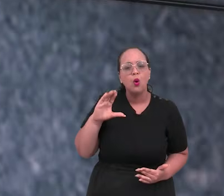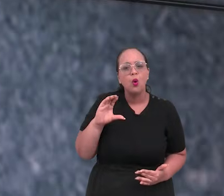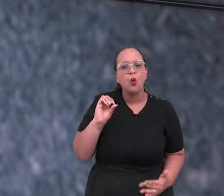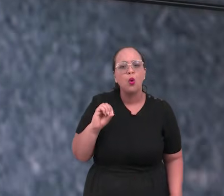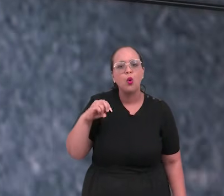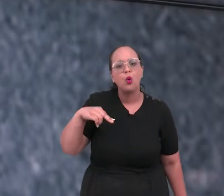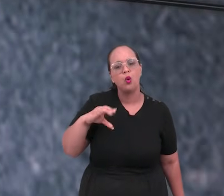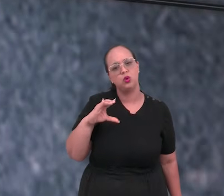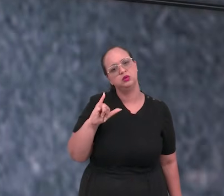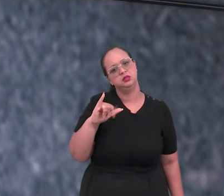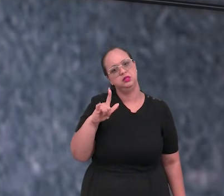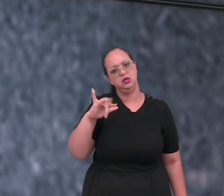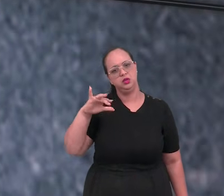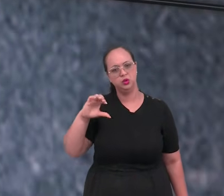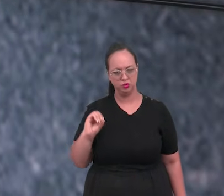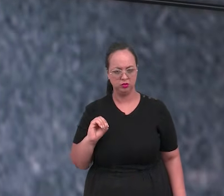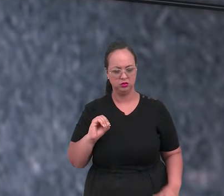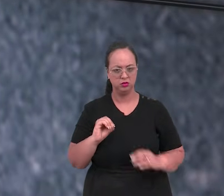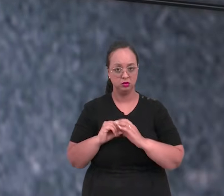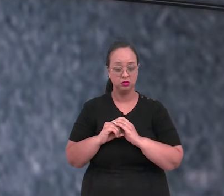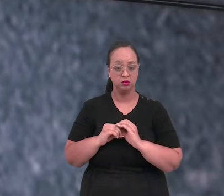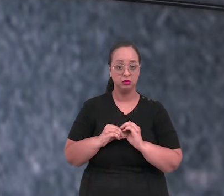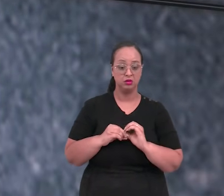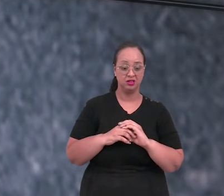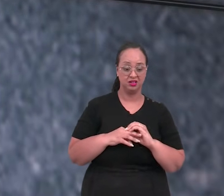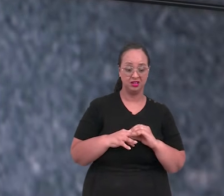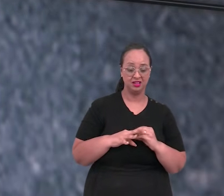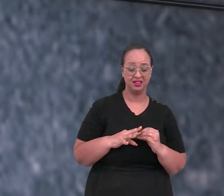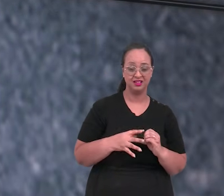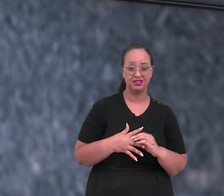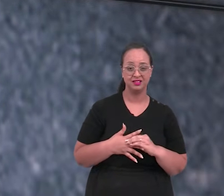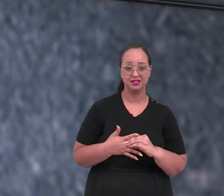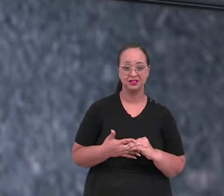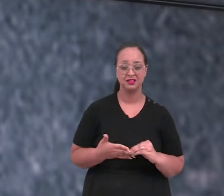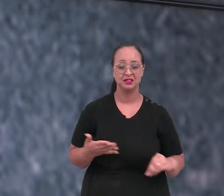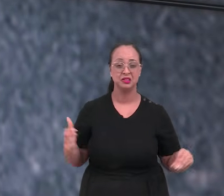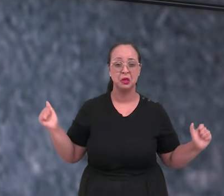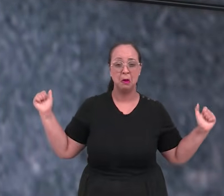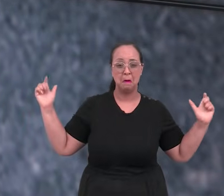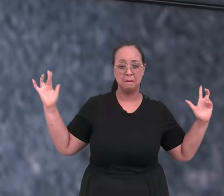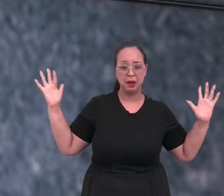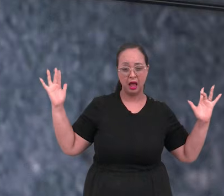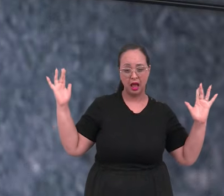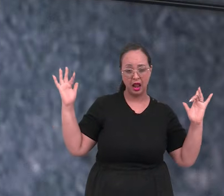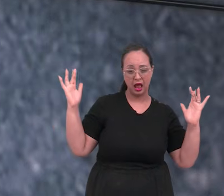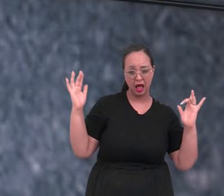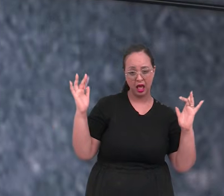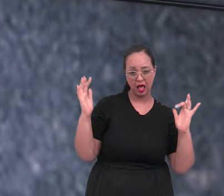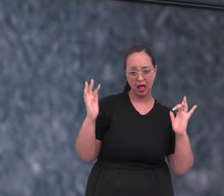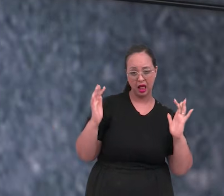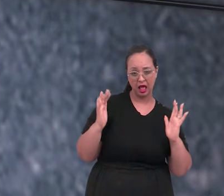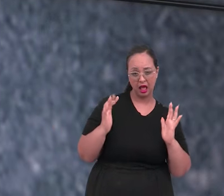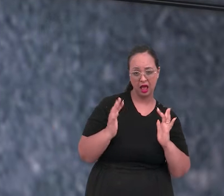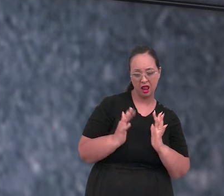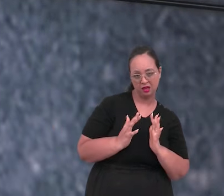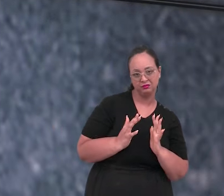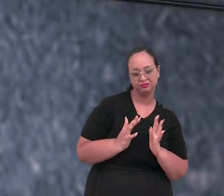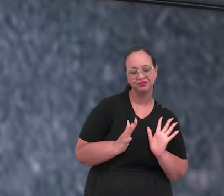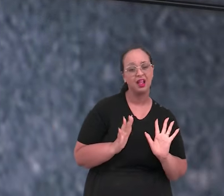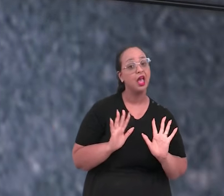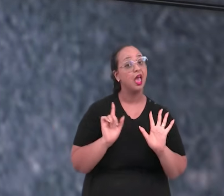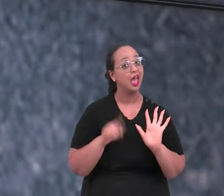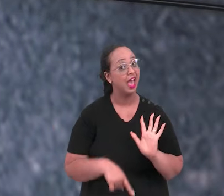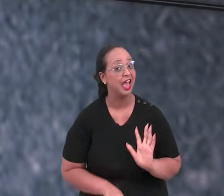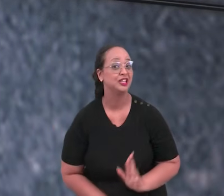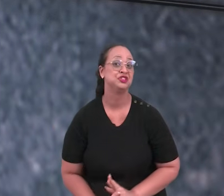trata essa reunião. Mas essa é uma reunião, um concílio que não tem nada a ver com o concílio de Jerusalém, por exemplo, em que o Espírito